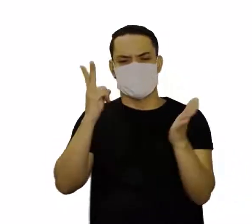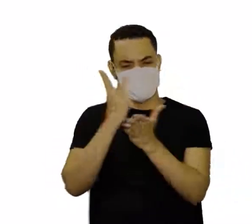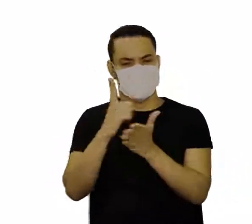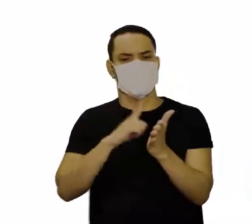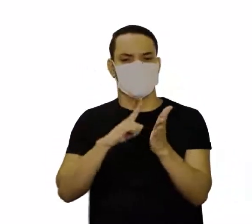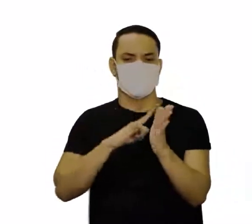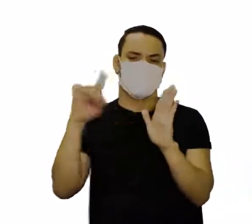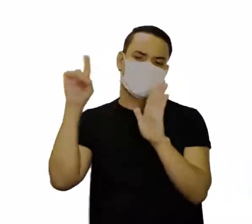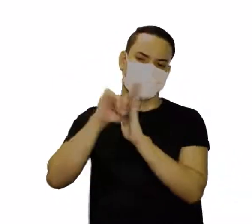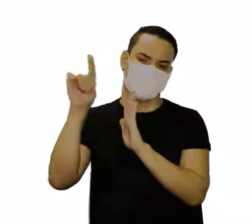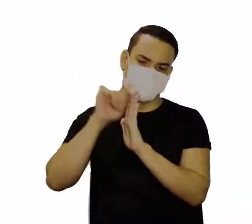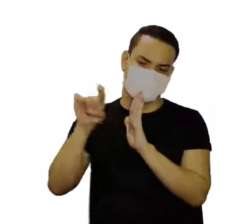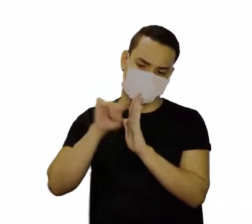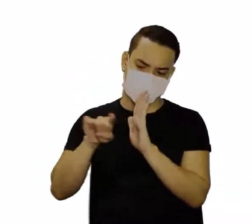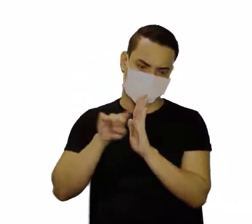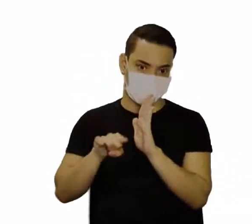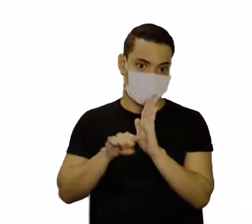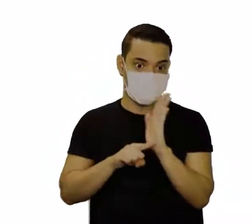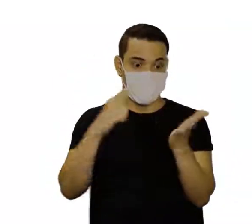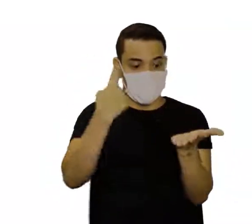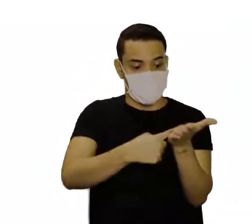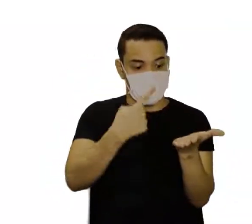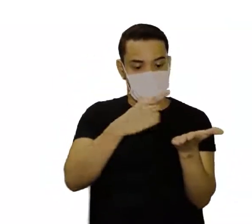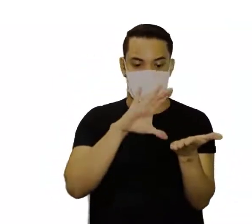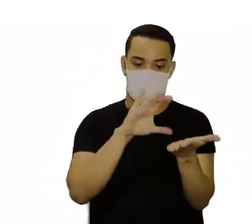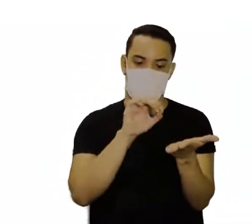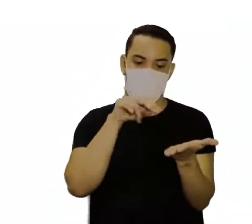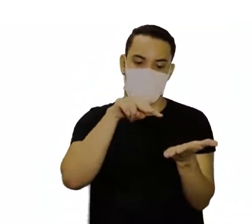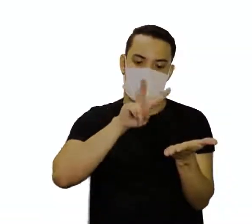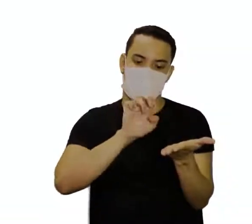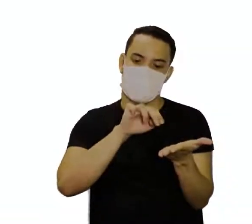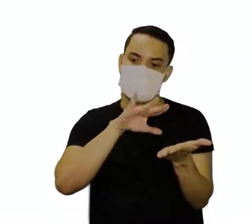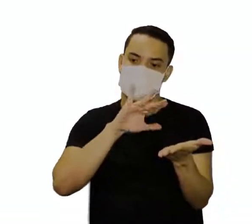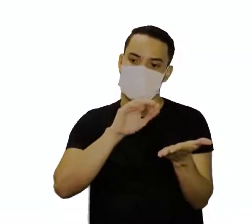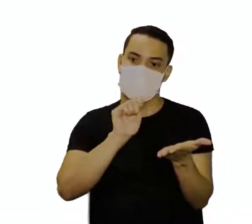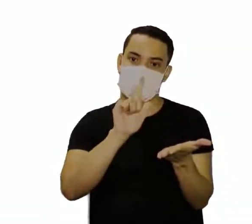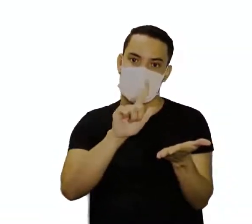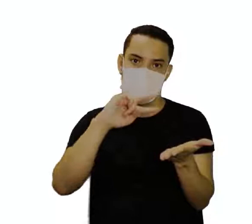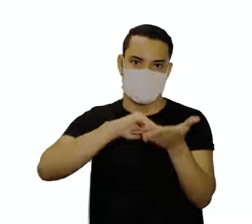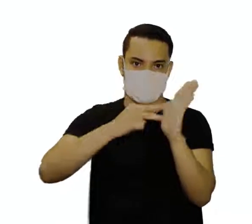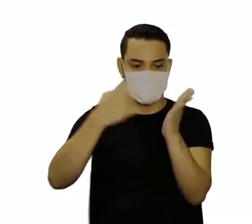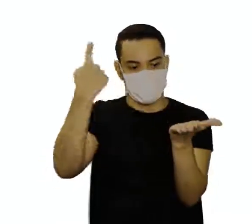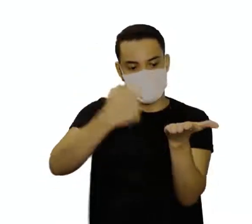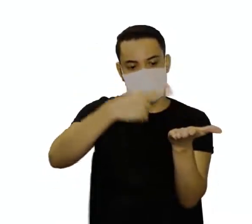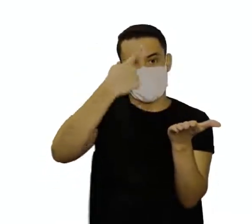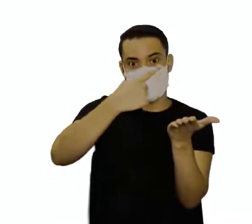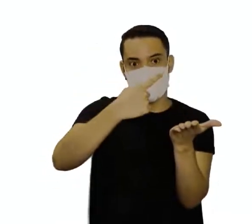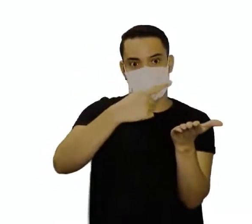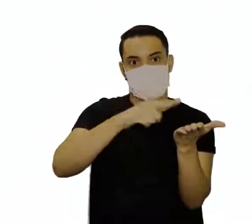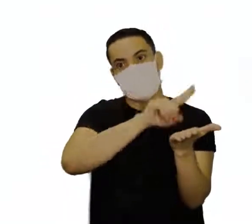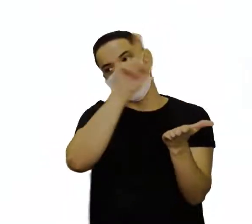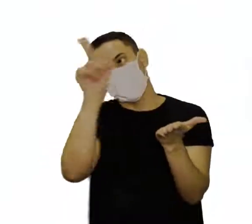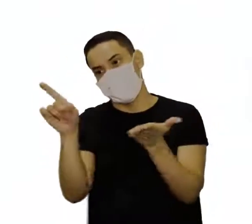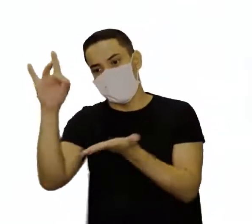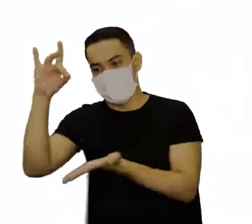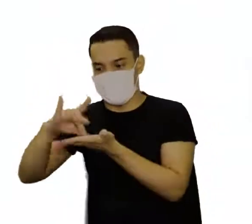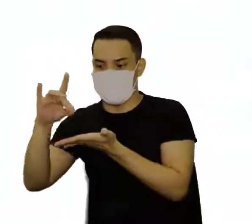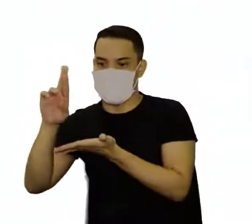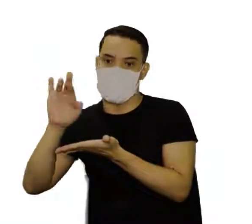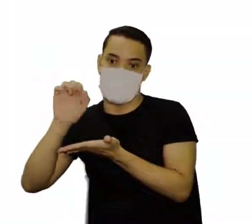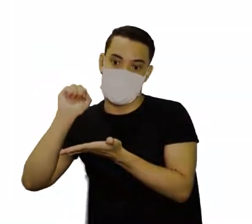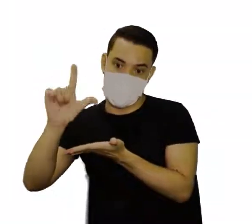aparecem questões e ele às vezes te pergunta no final da questão qual o sentido real e o sentido